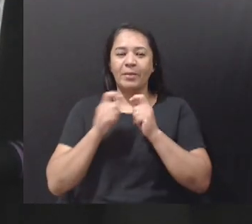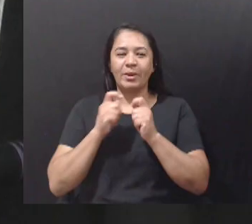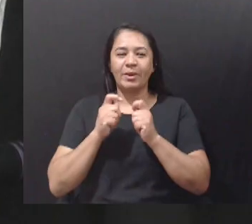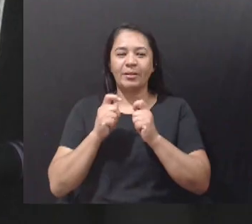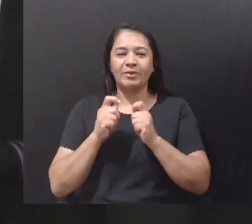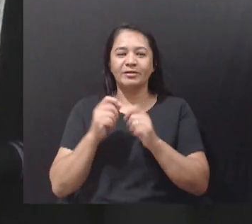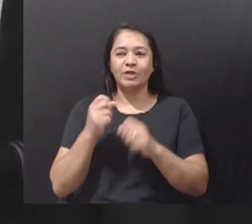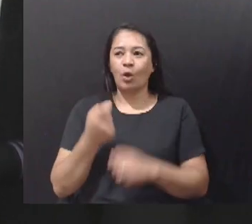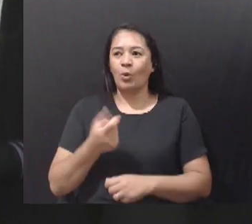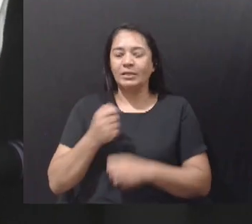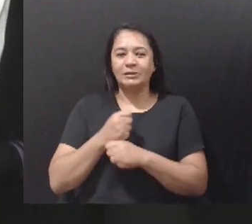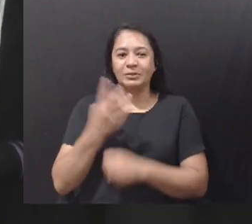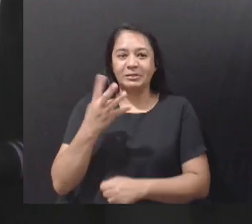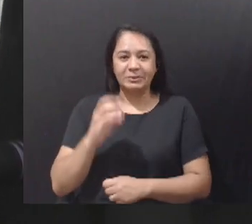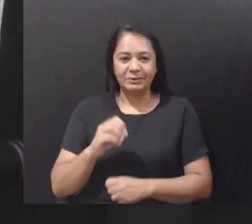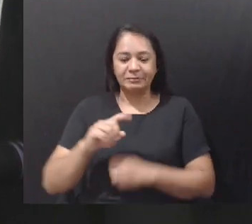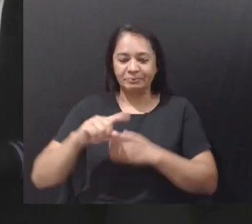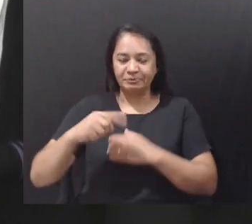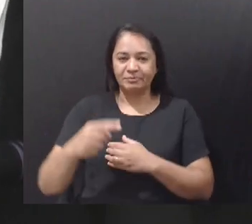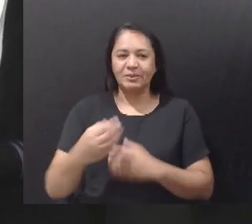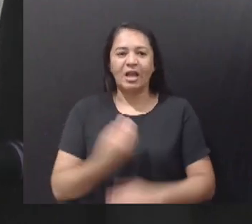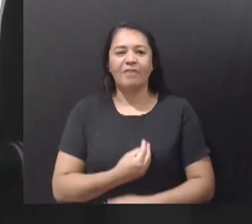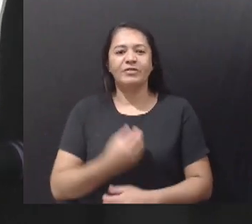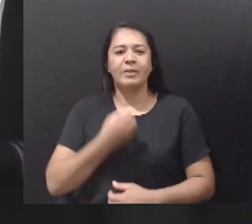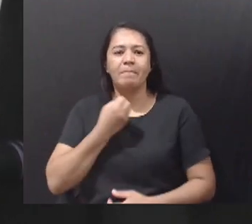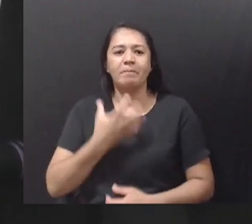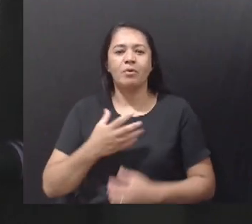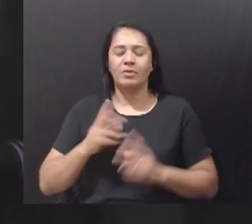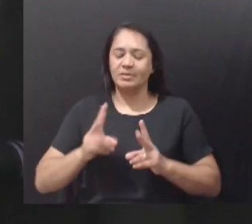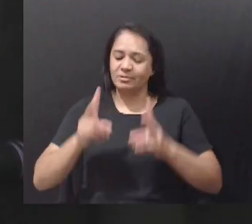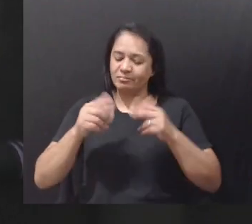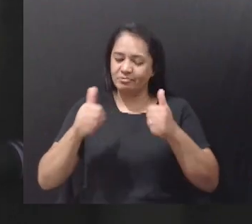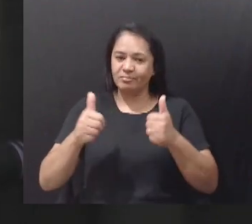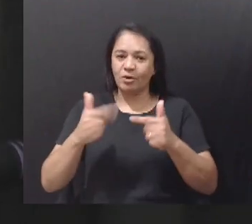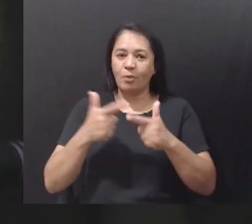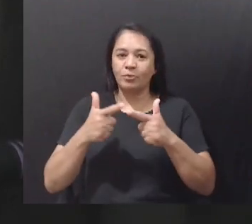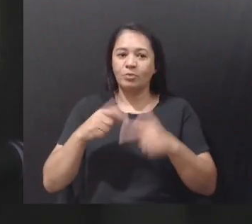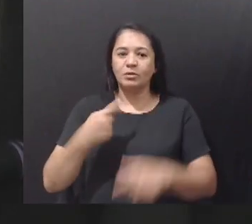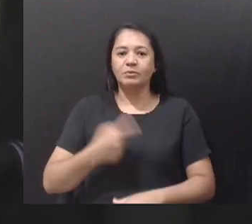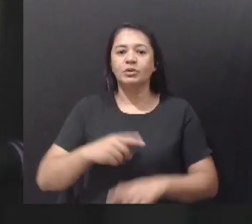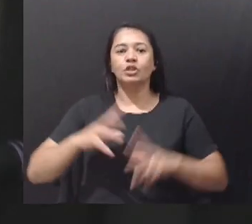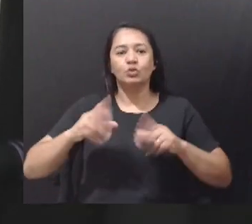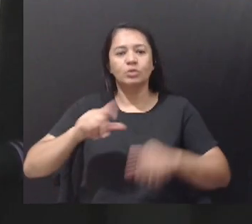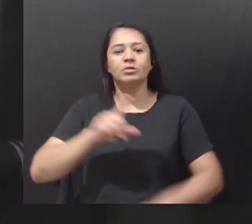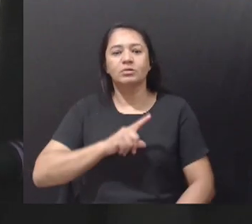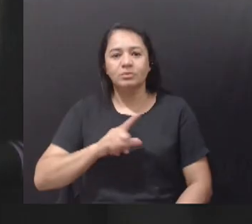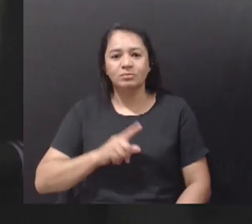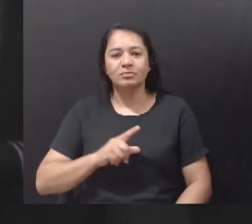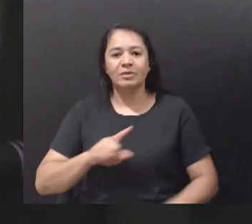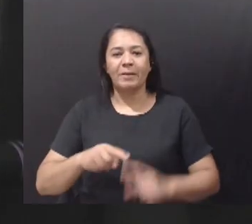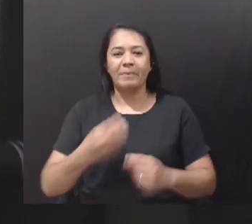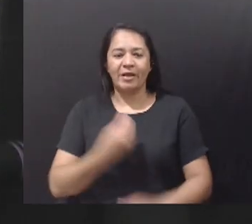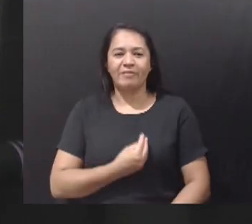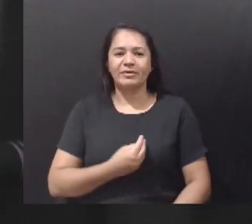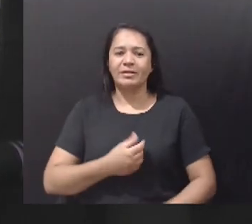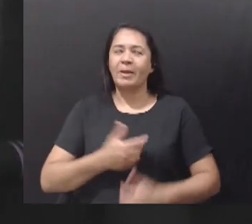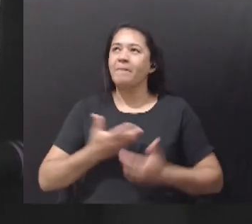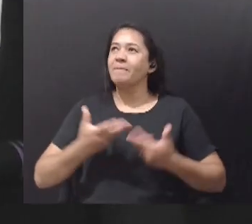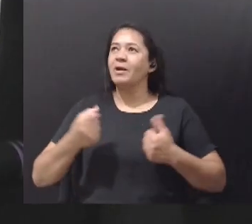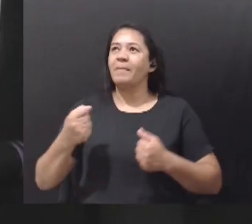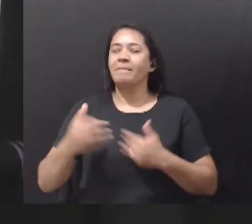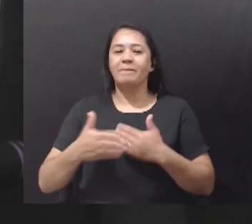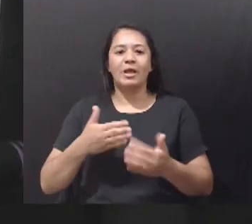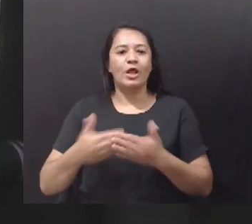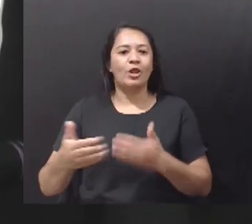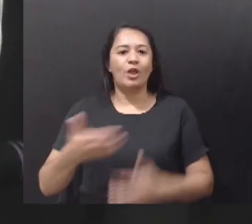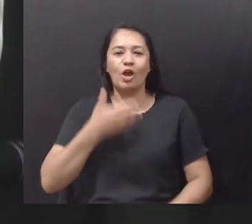anos. Então a vida é boa, sempre vale a pena. Problemas todos nós temos, mas a vida vale mais do que qualquer problema. E